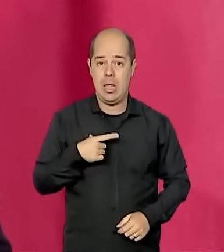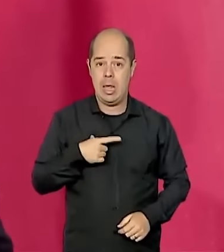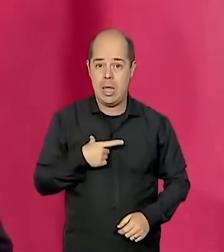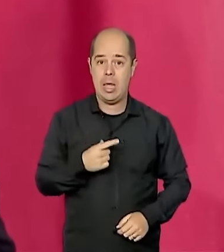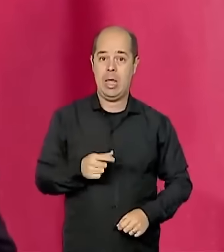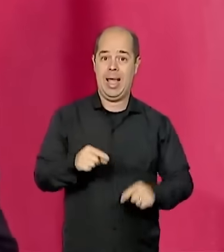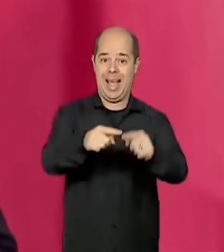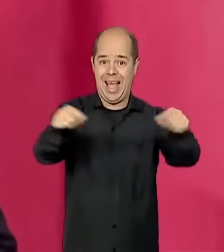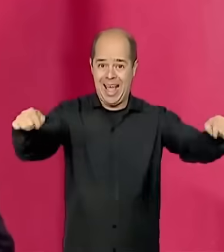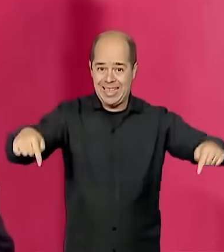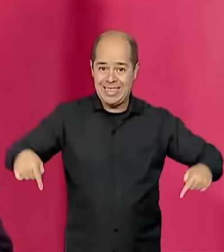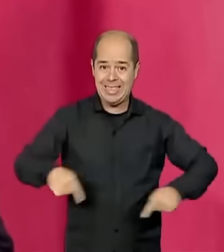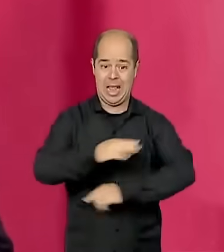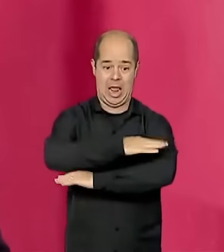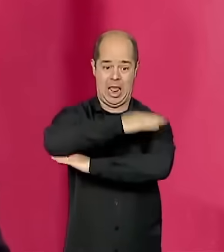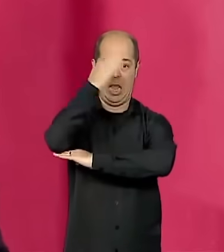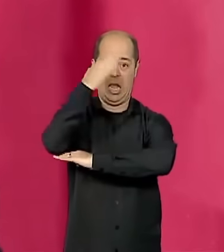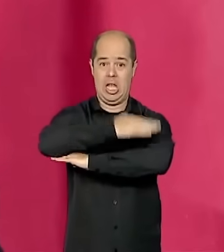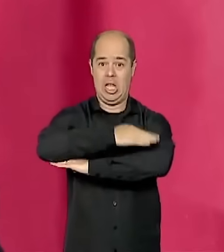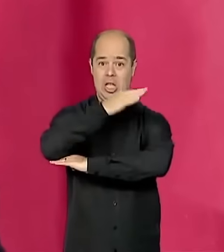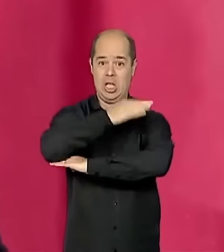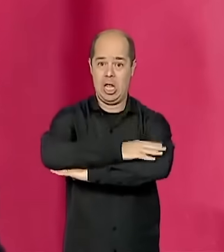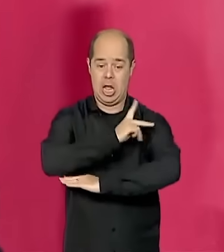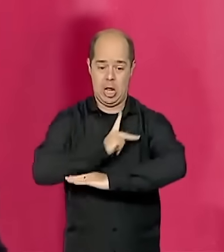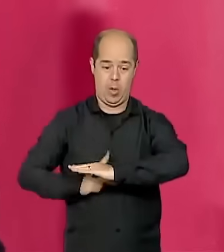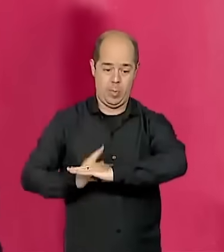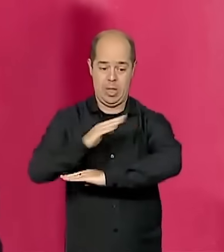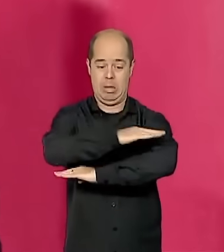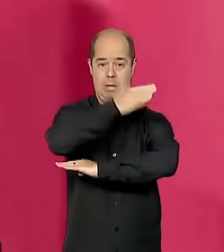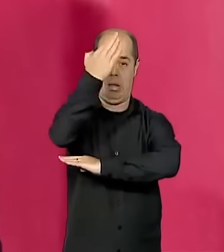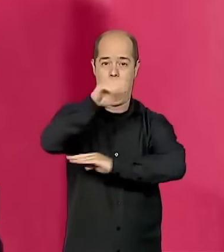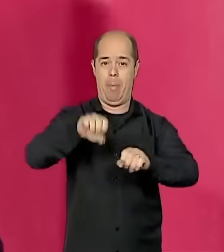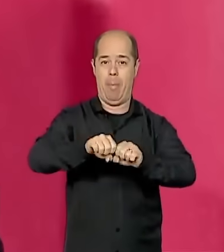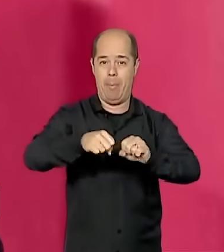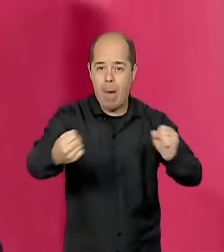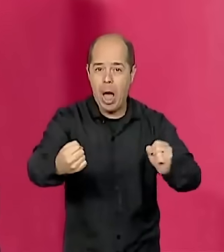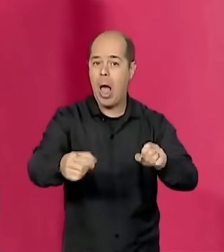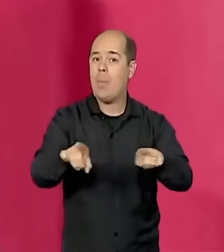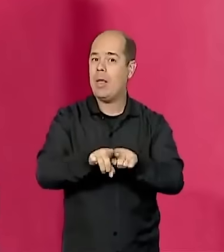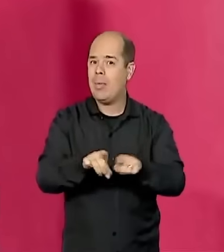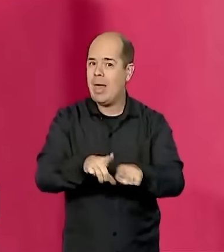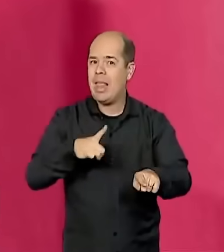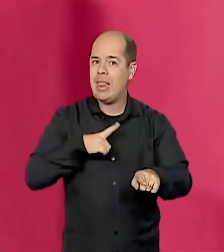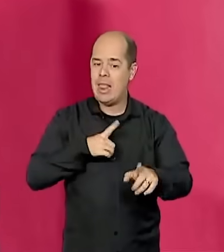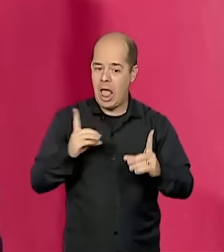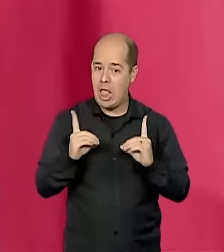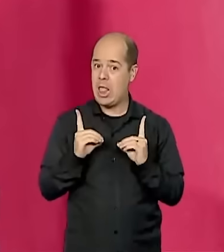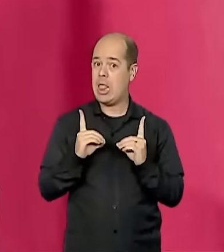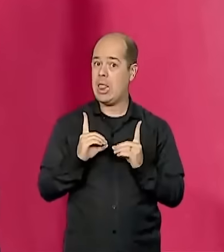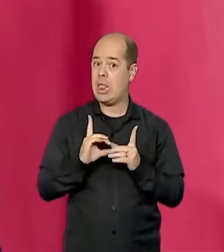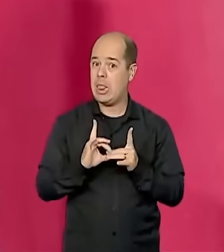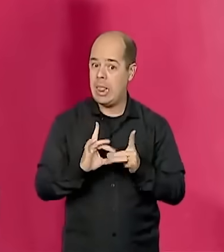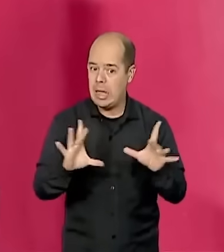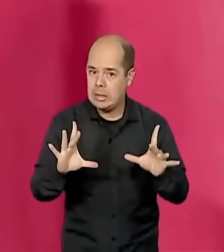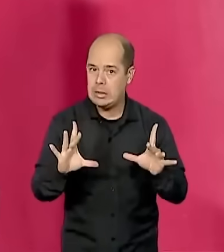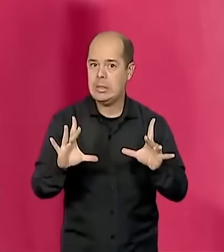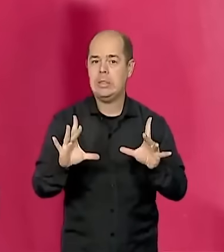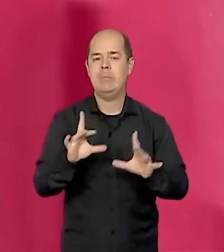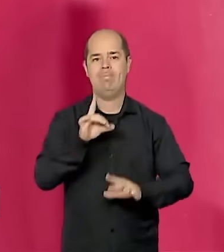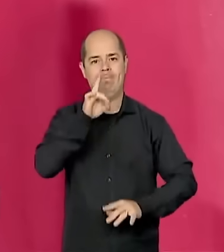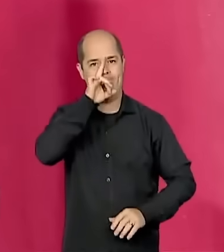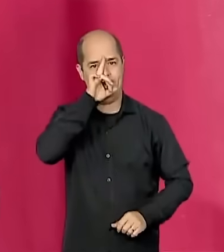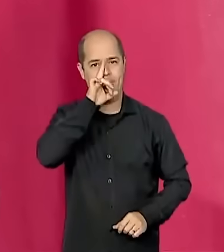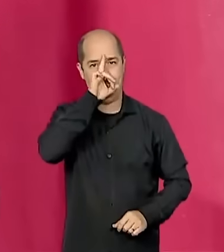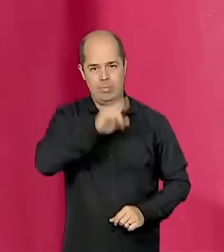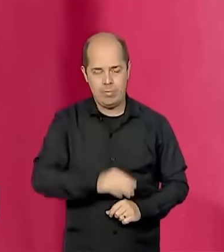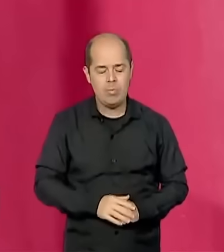quebradas, se quebrou algo em matéria de democracia. Então, ficou claro que as nossas democracias têm que ser